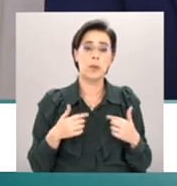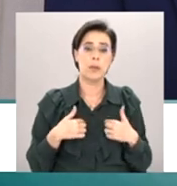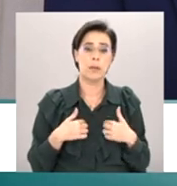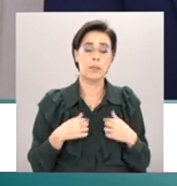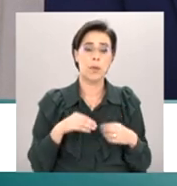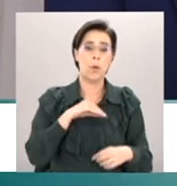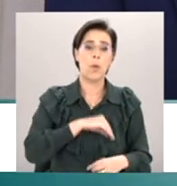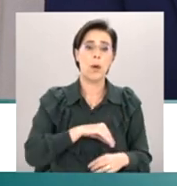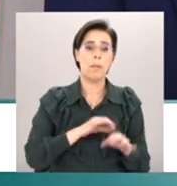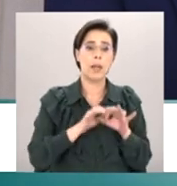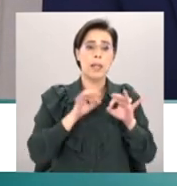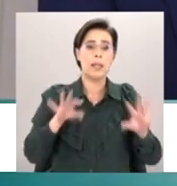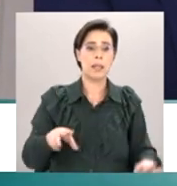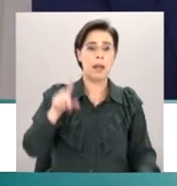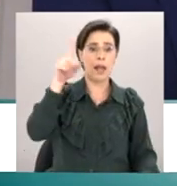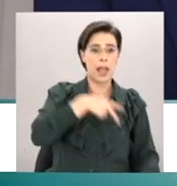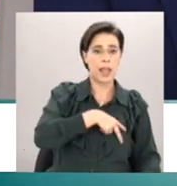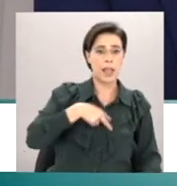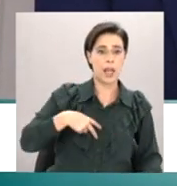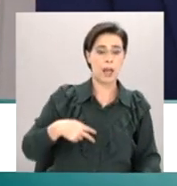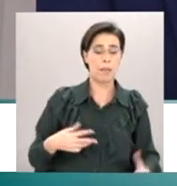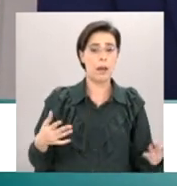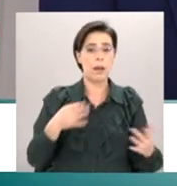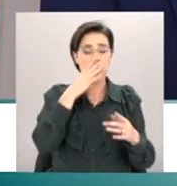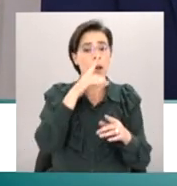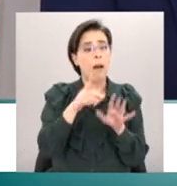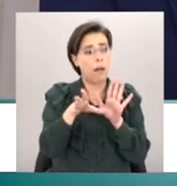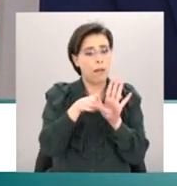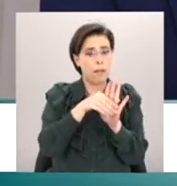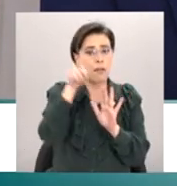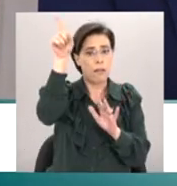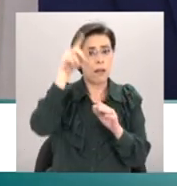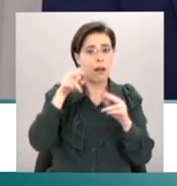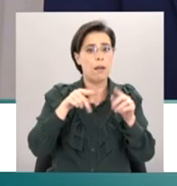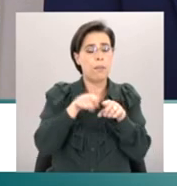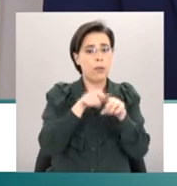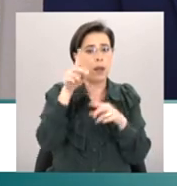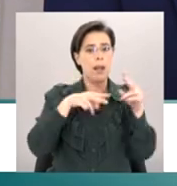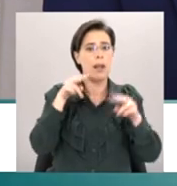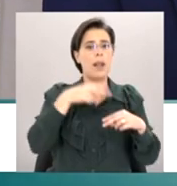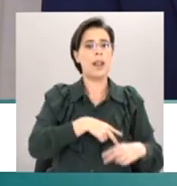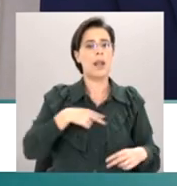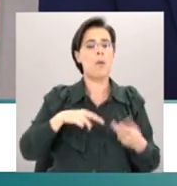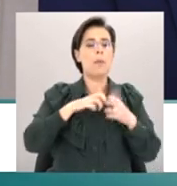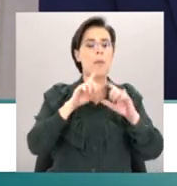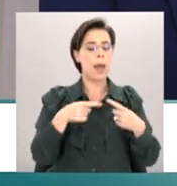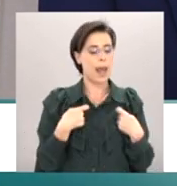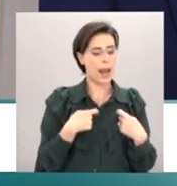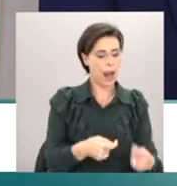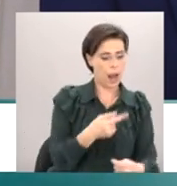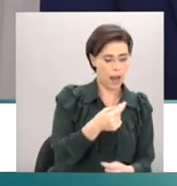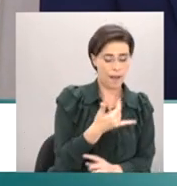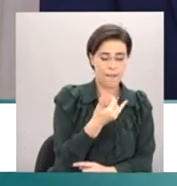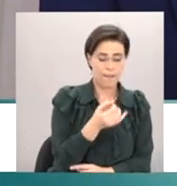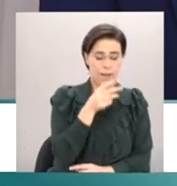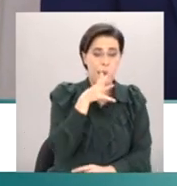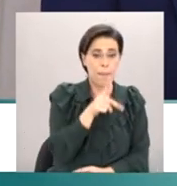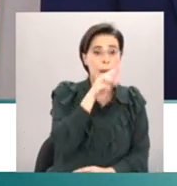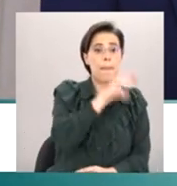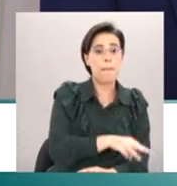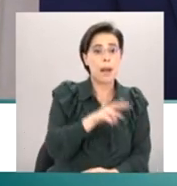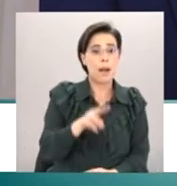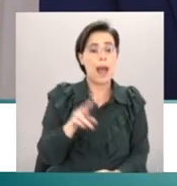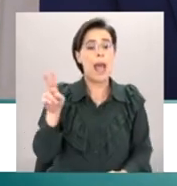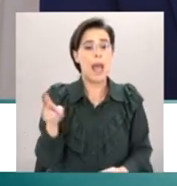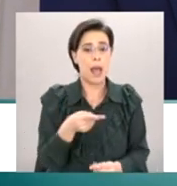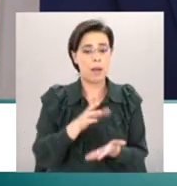que ter o rendimento da Dinamarca e E você como é que se gasta o dinheiro e quando vão 20 mil milhões de